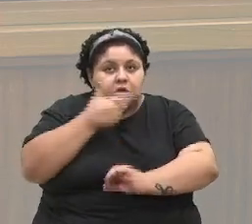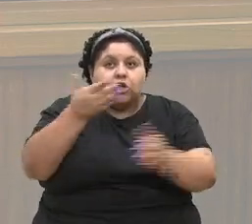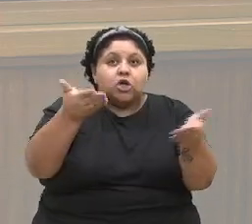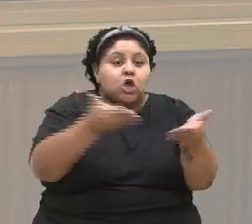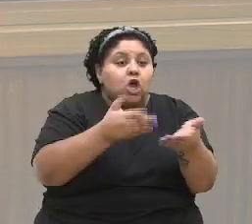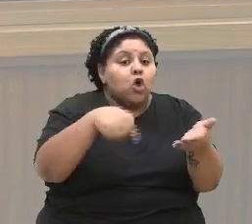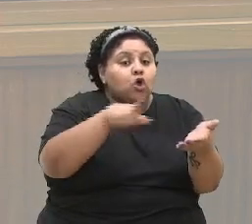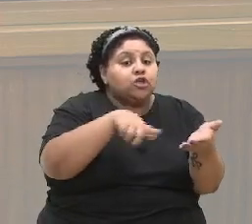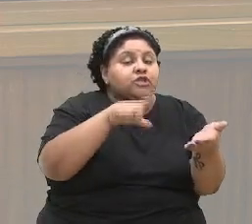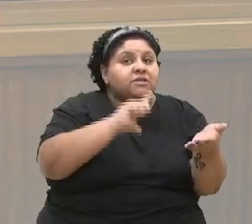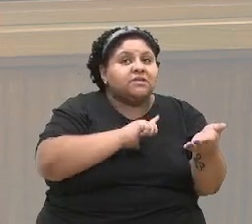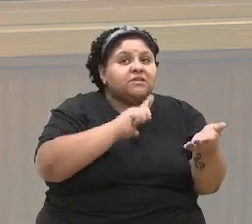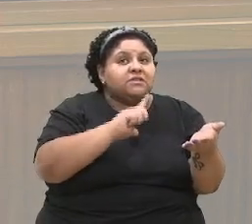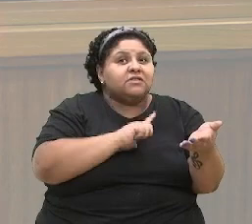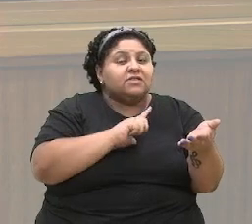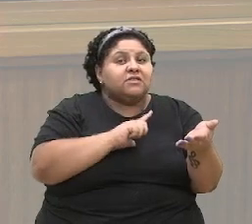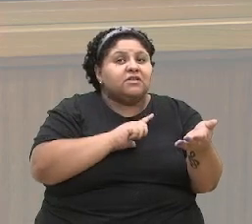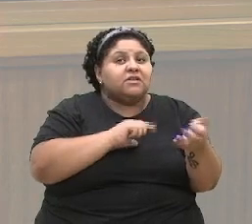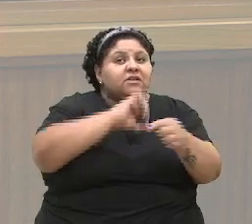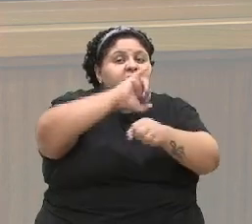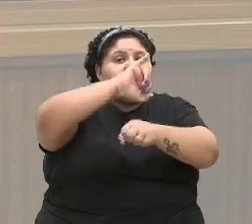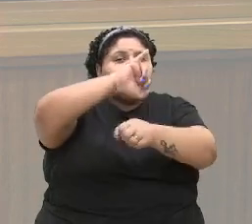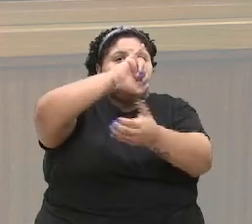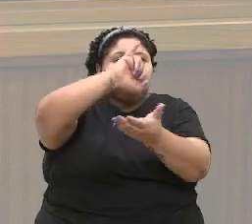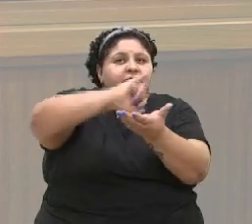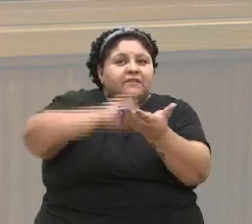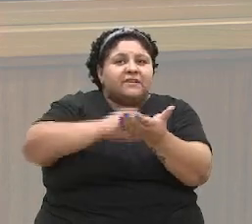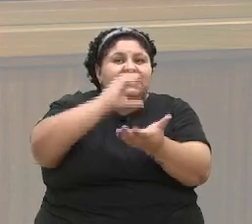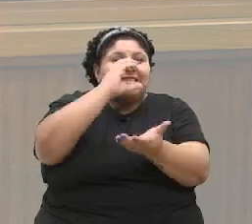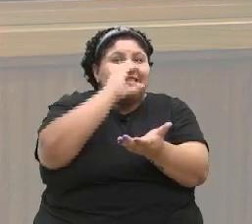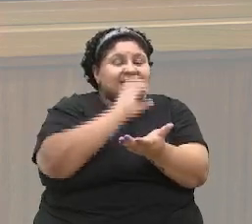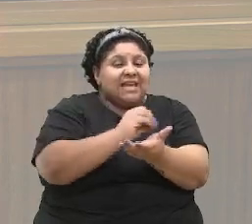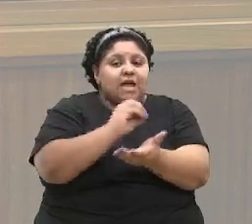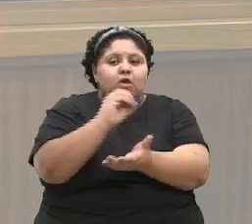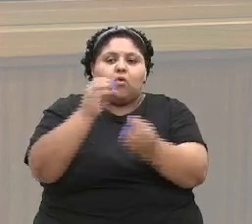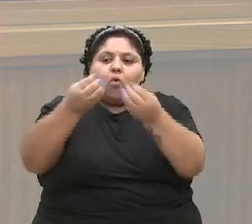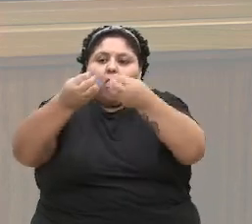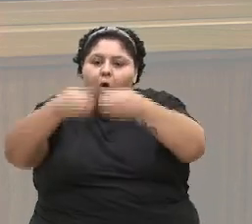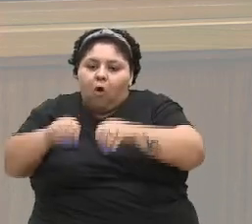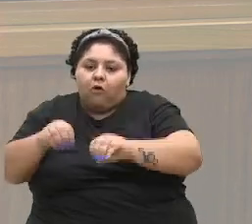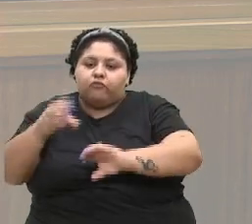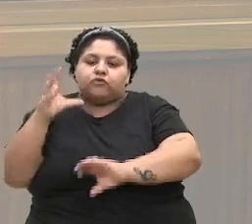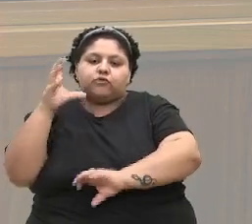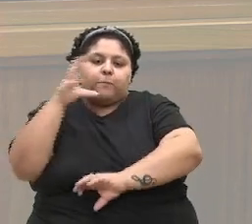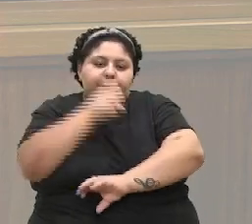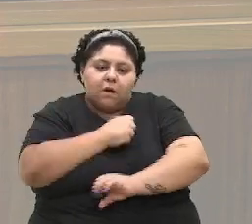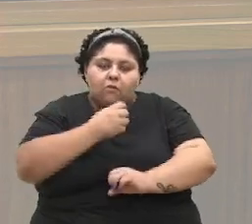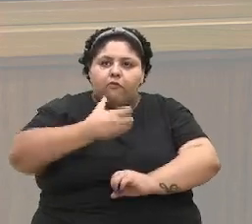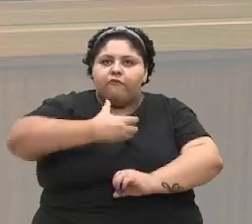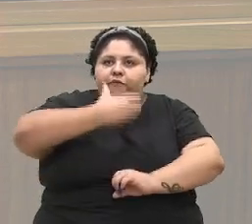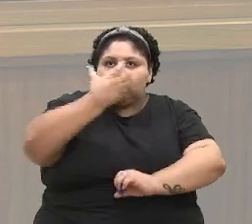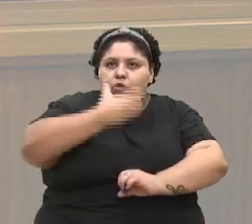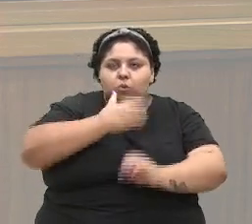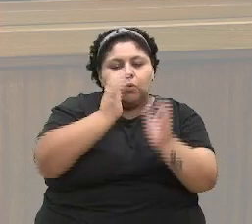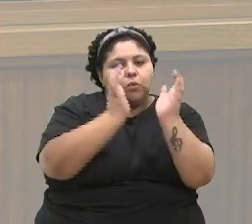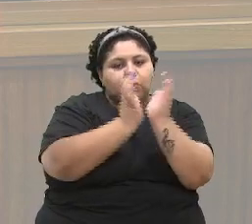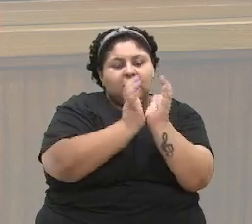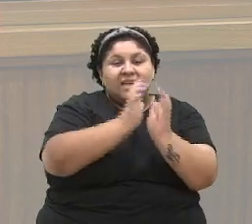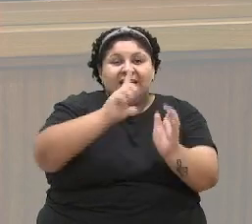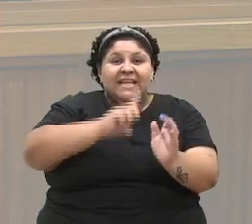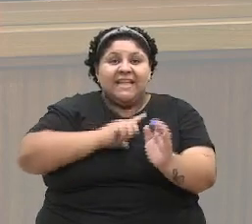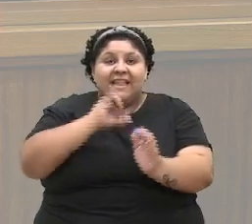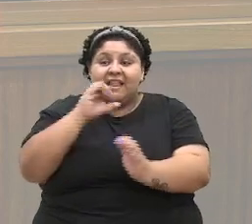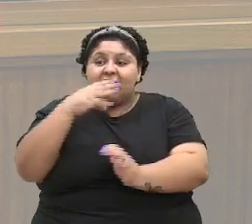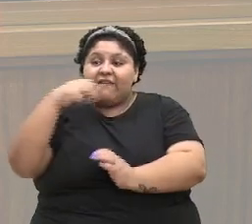a gente tem o imposto zero sobre ovos, pão, verduras, frutas, e tem um imposto